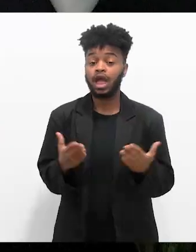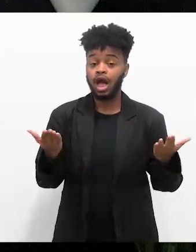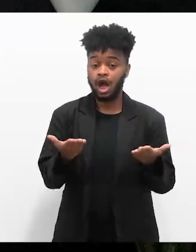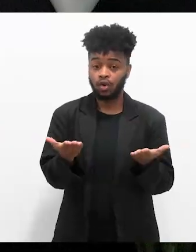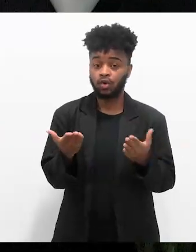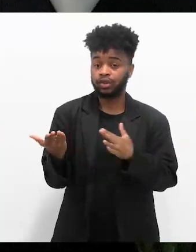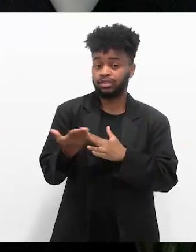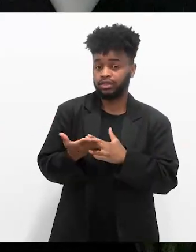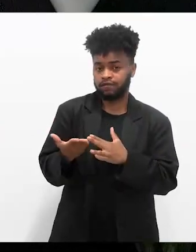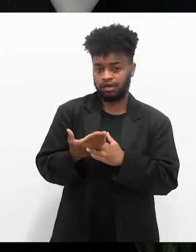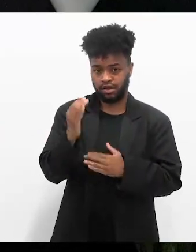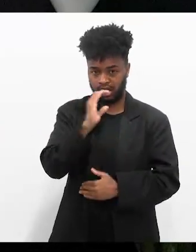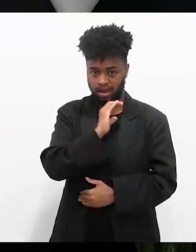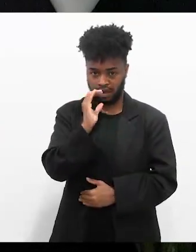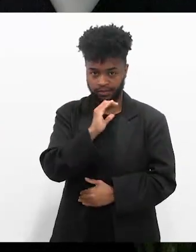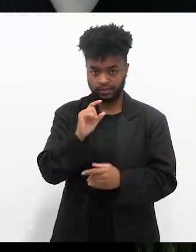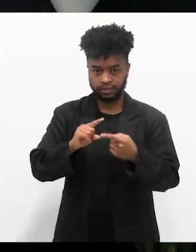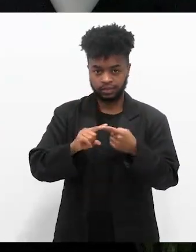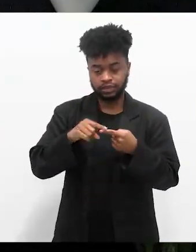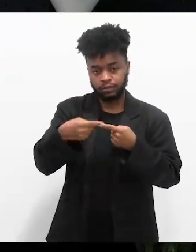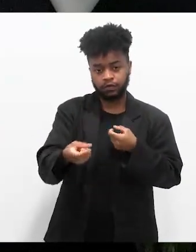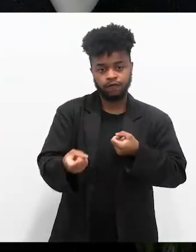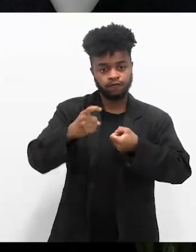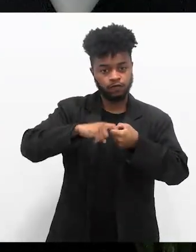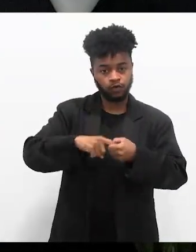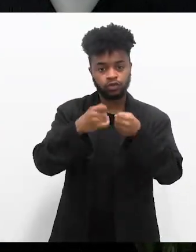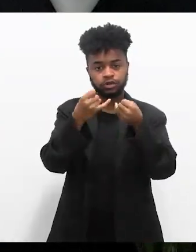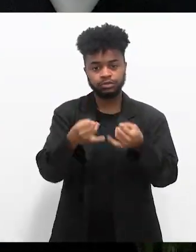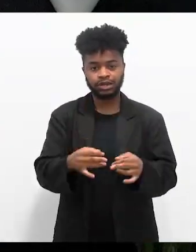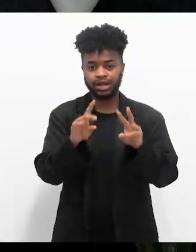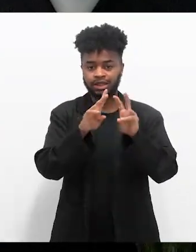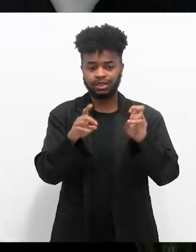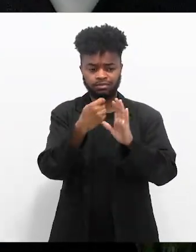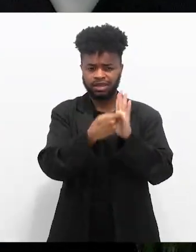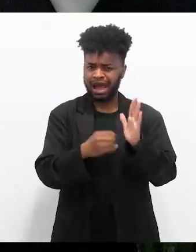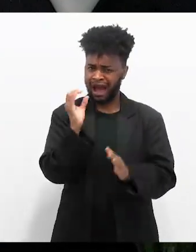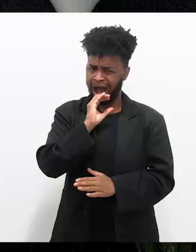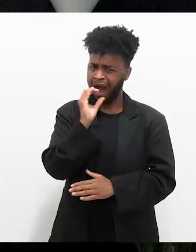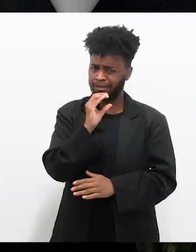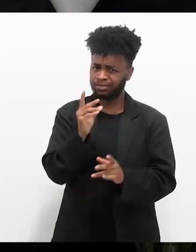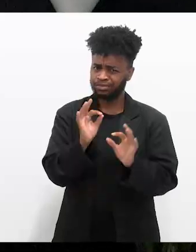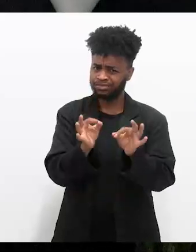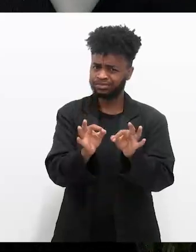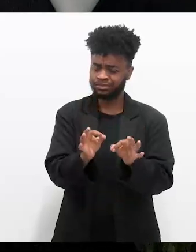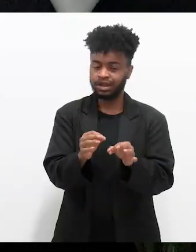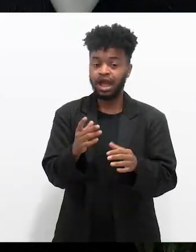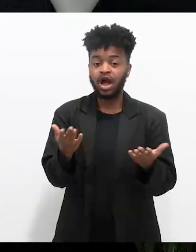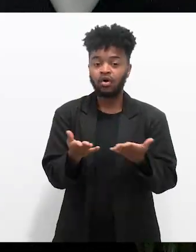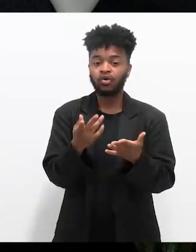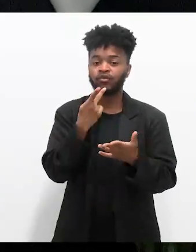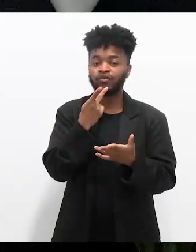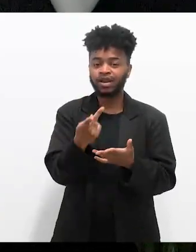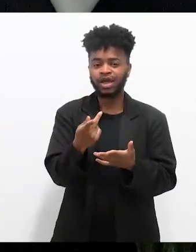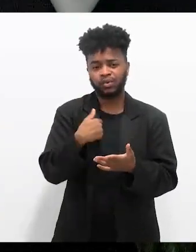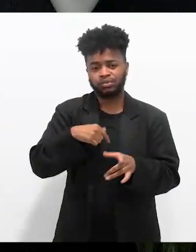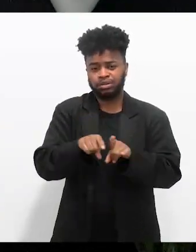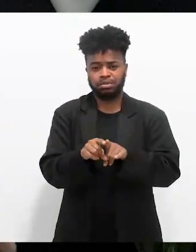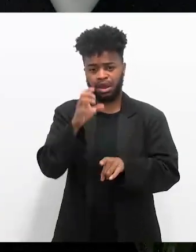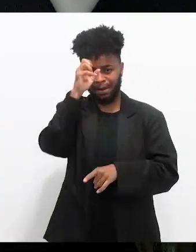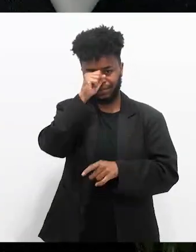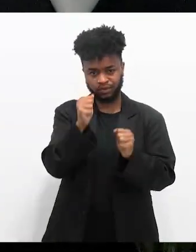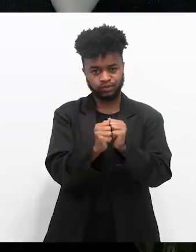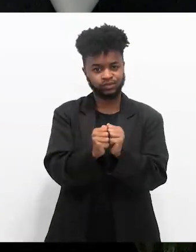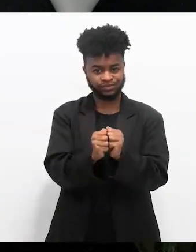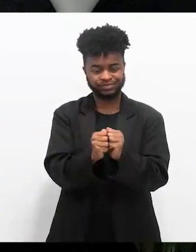Fábio, nós vamos fazer um intervalozinho. Perfeito. E vamos voltar a falar do enredo. Foi tão rápido, gente, falar sobre esse enredo, até eu estou